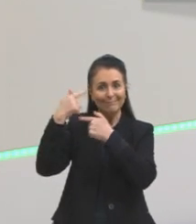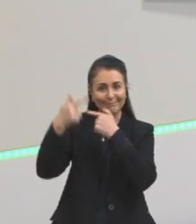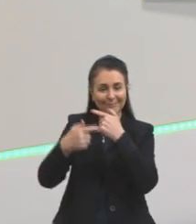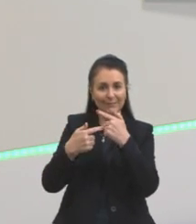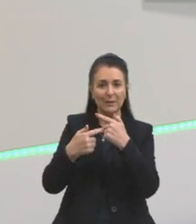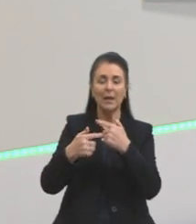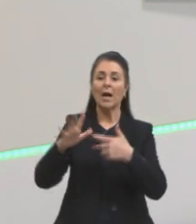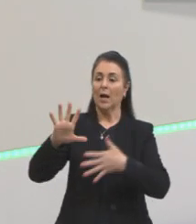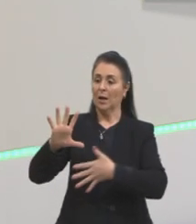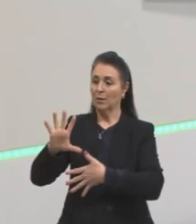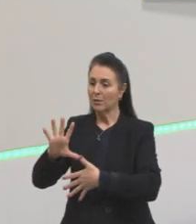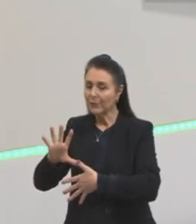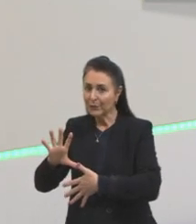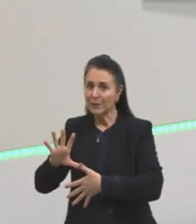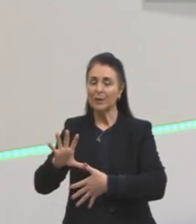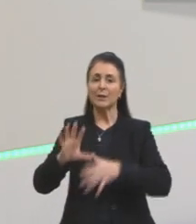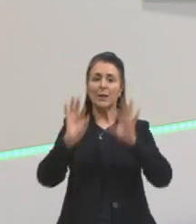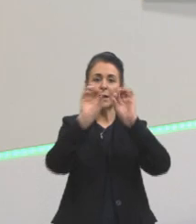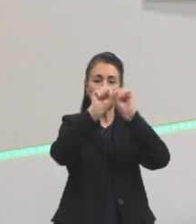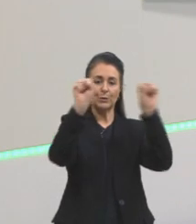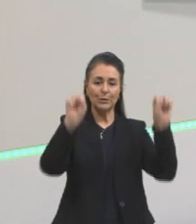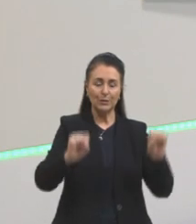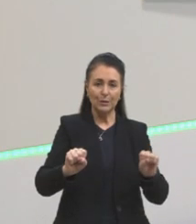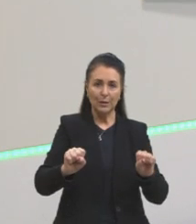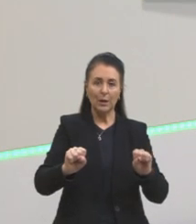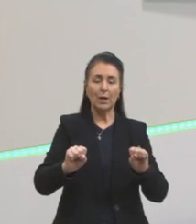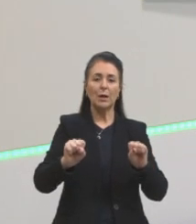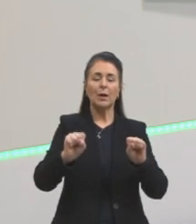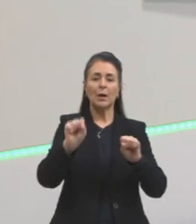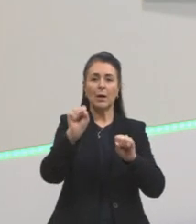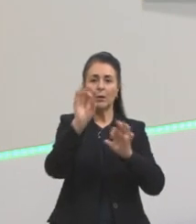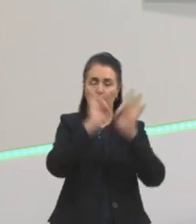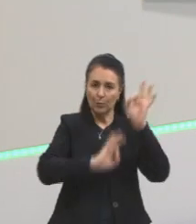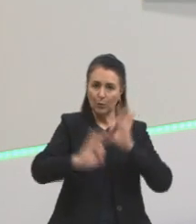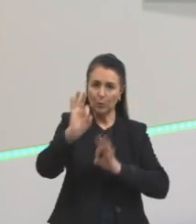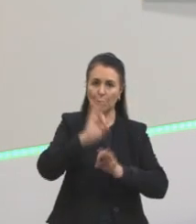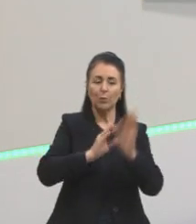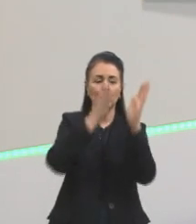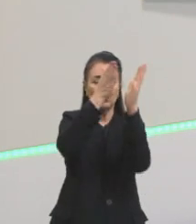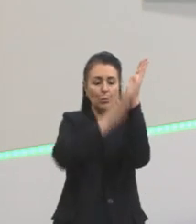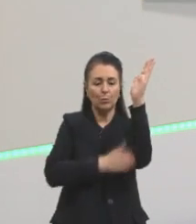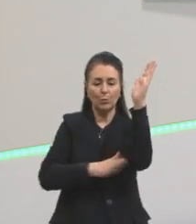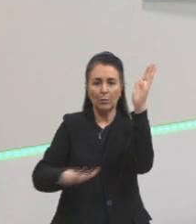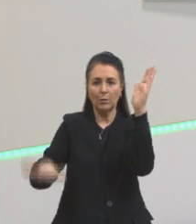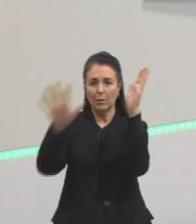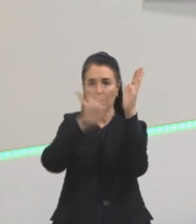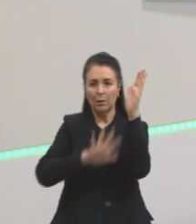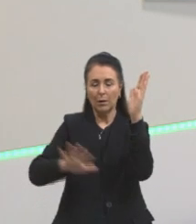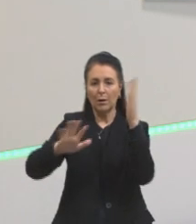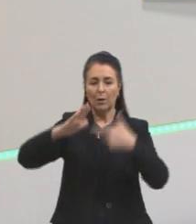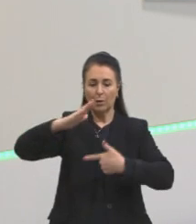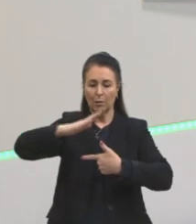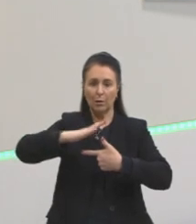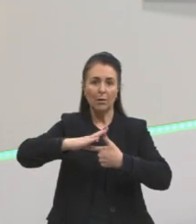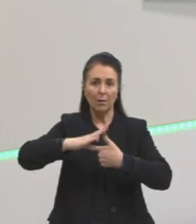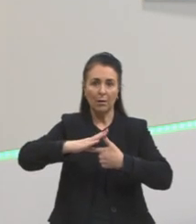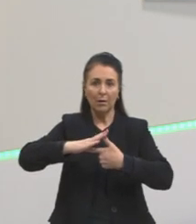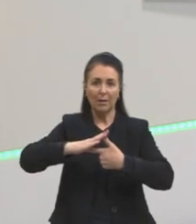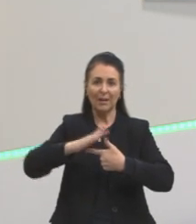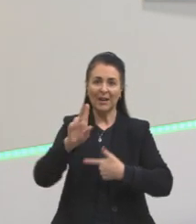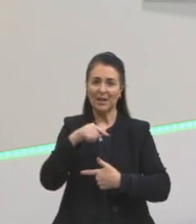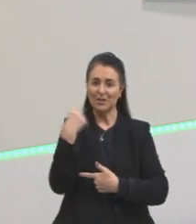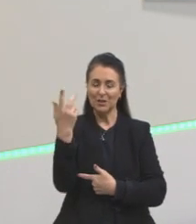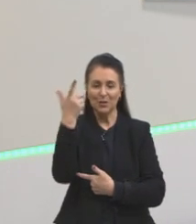sobre cartografia EA sistema de coordenadas plano cartesiano hoje também vimos teorema de Pitágoras então a gente